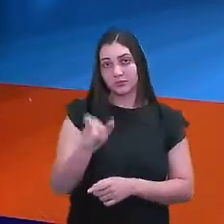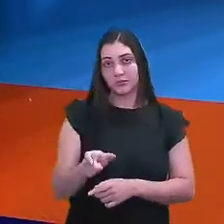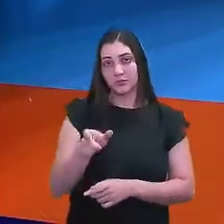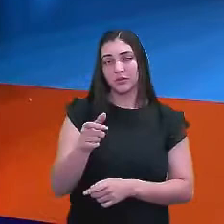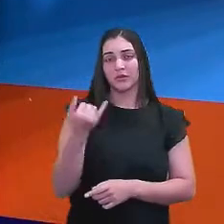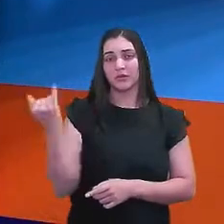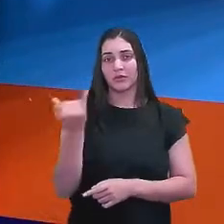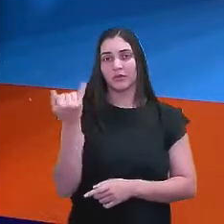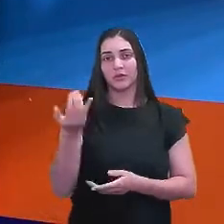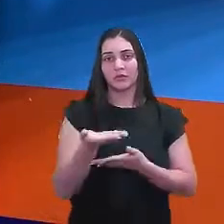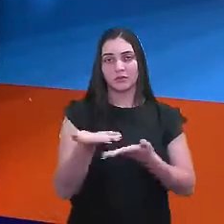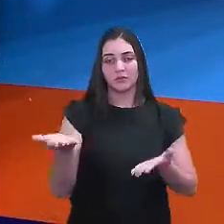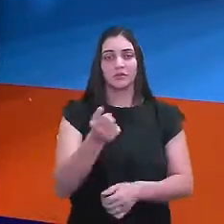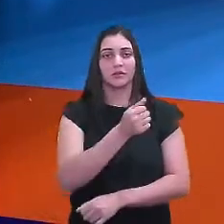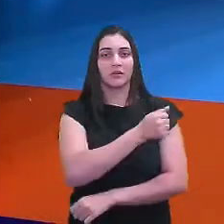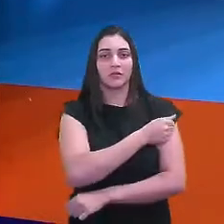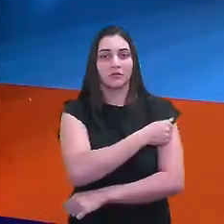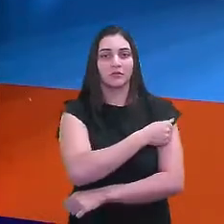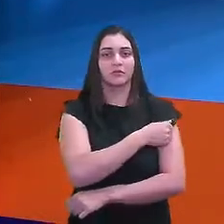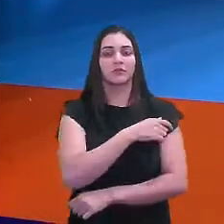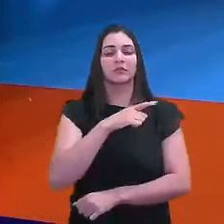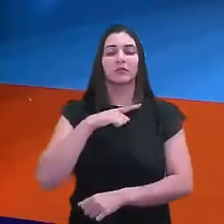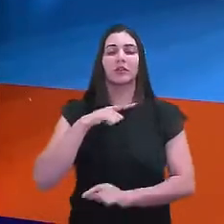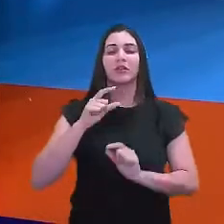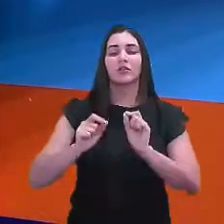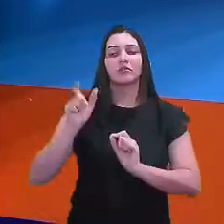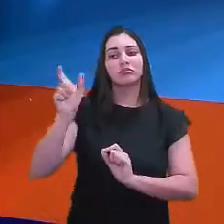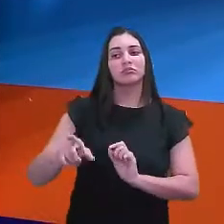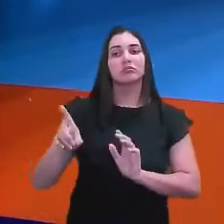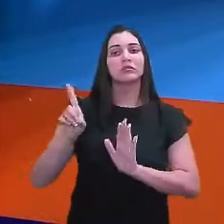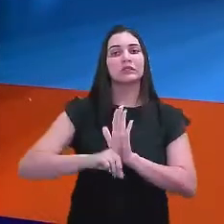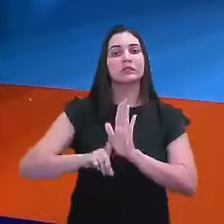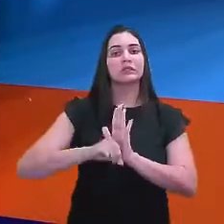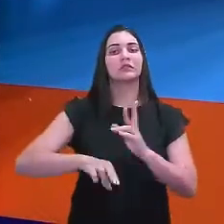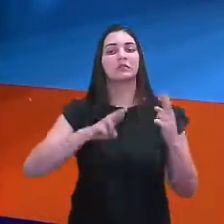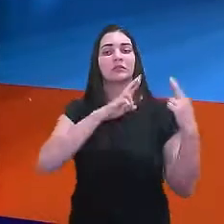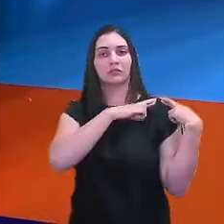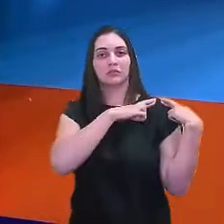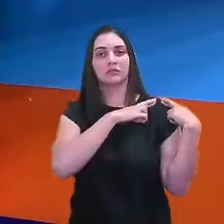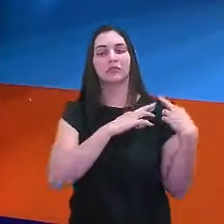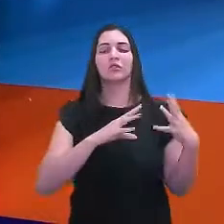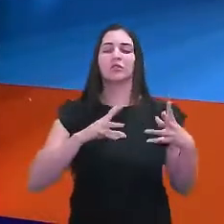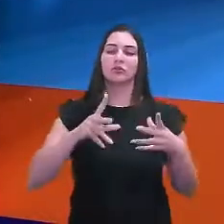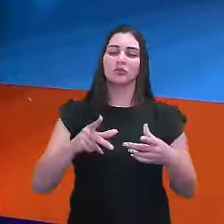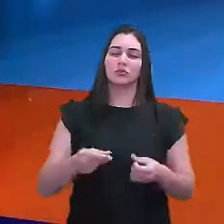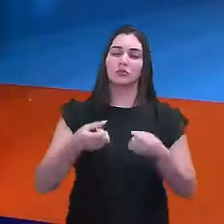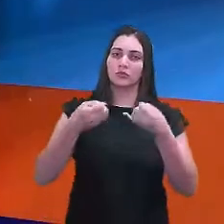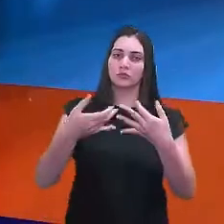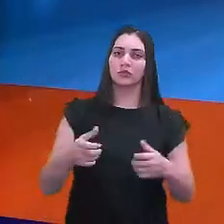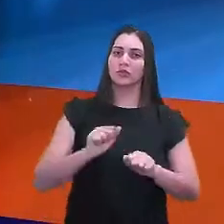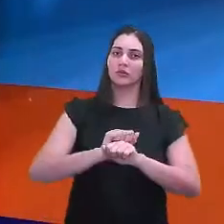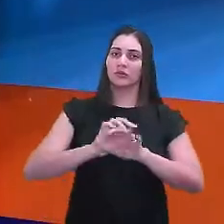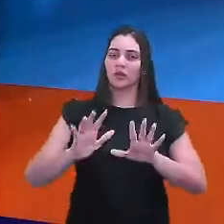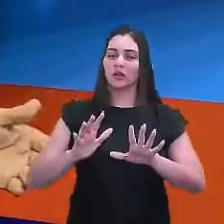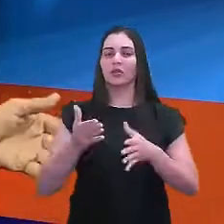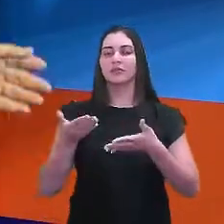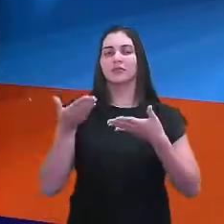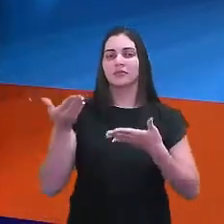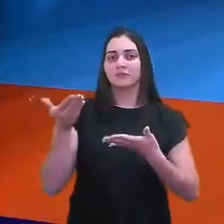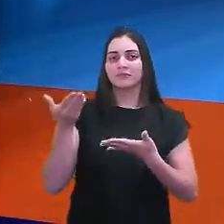aluna, sujeito de direito e de dever, que é você. E dito tudo isso, claro, agradecer a produção e dizer,